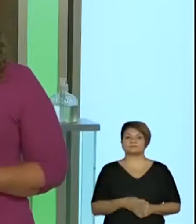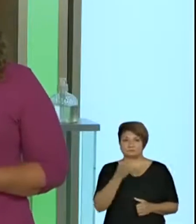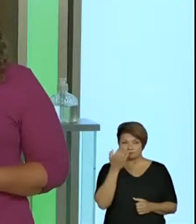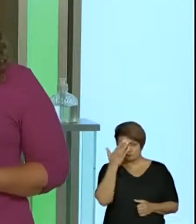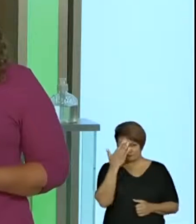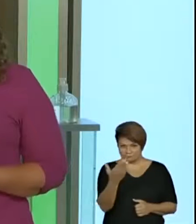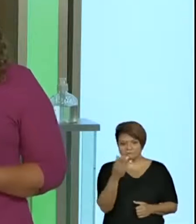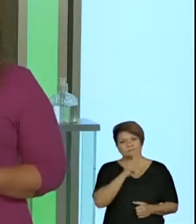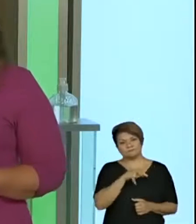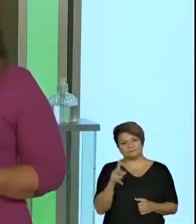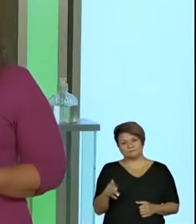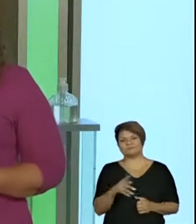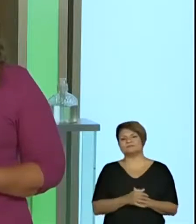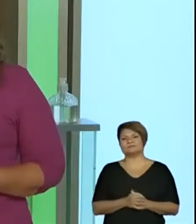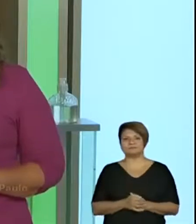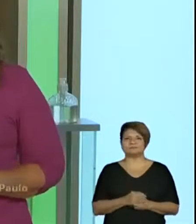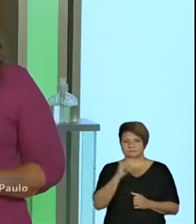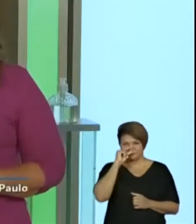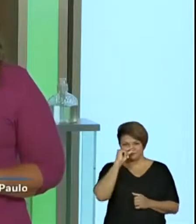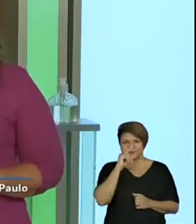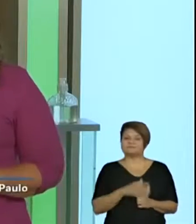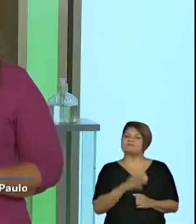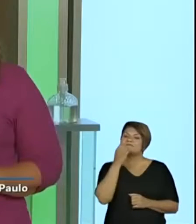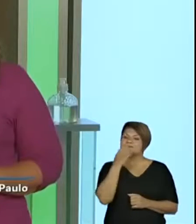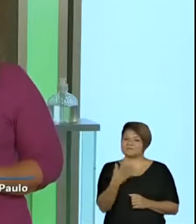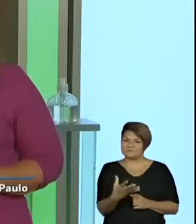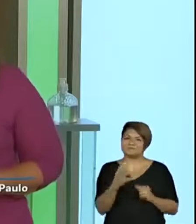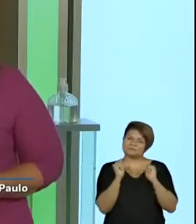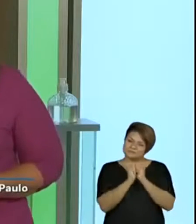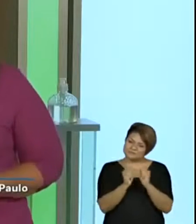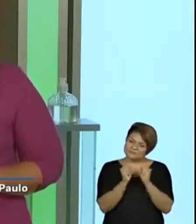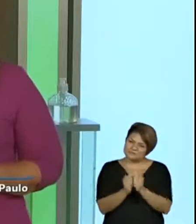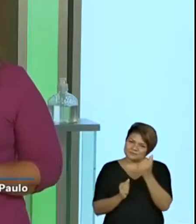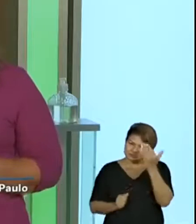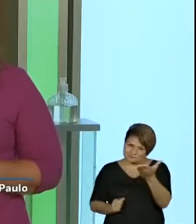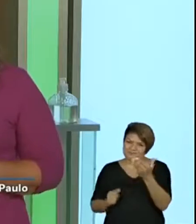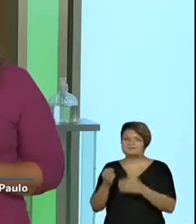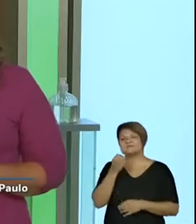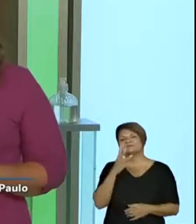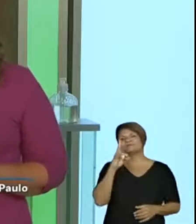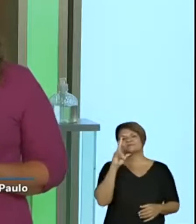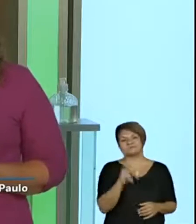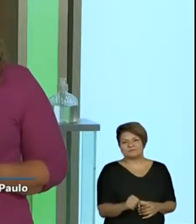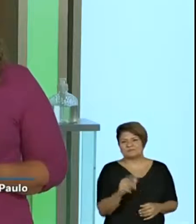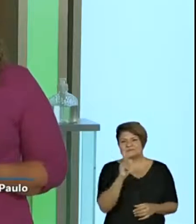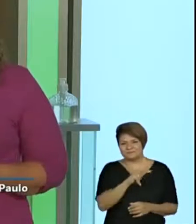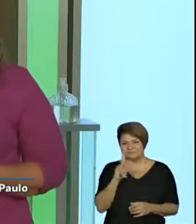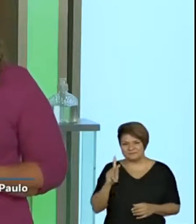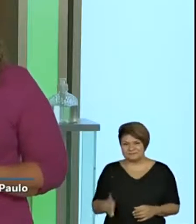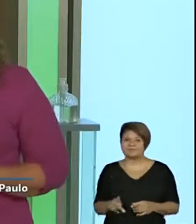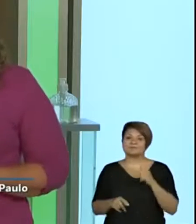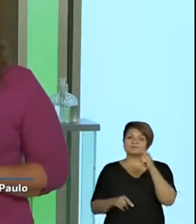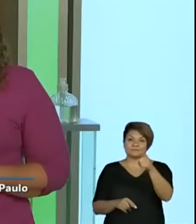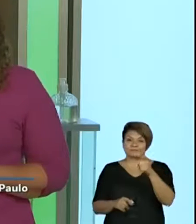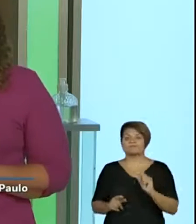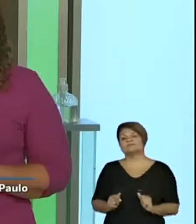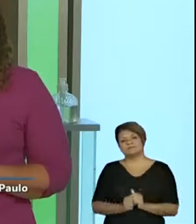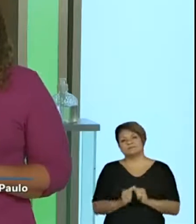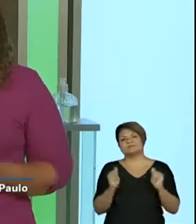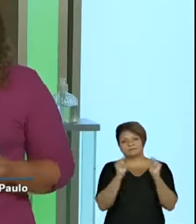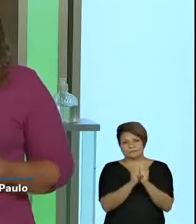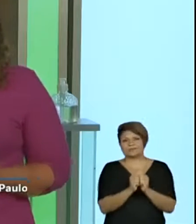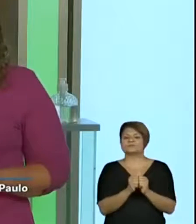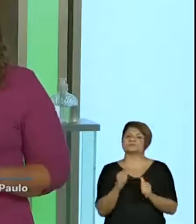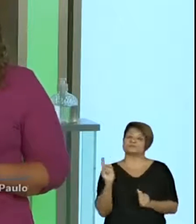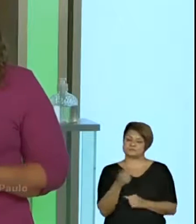pelo convite. É sempre muito bom estar pertinho da turminha do segundo ano. Bom dia, professores. Bom dia para você que está aí do ladinho dos nossos